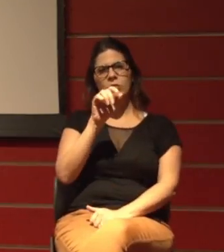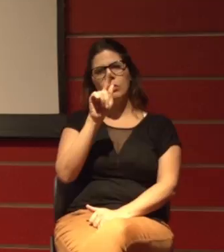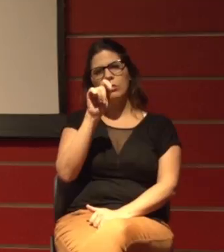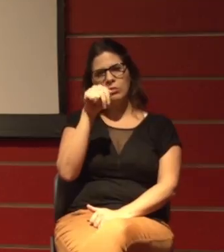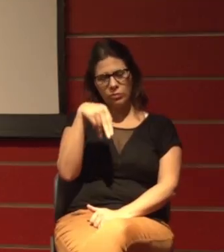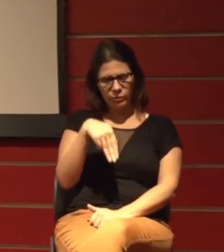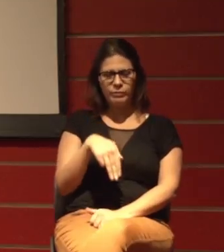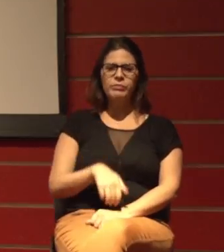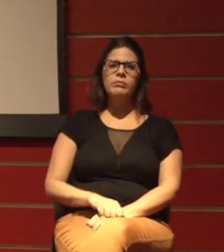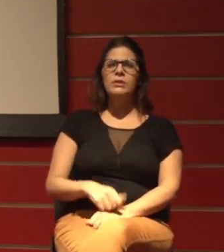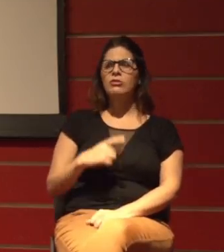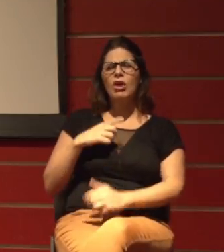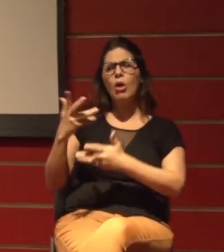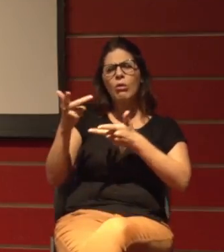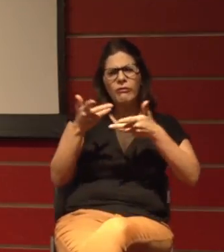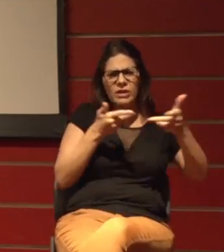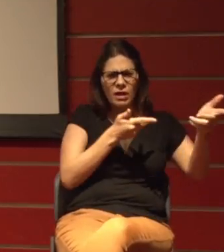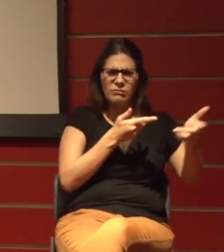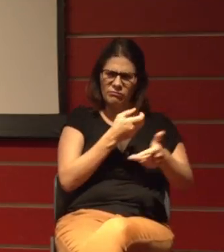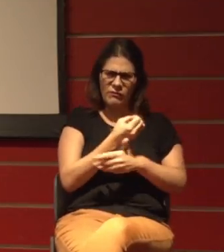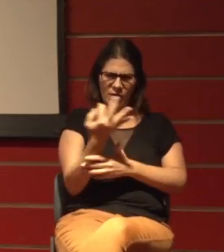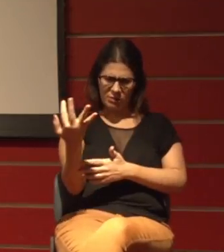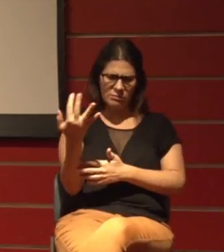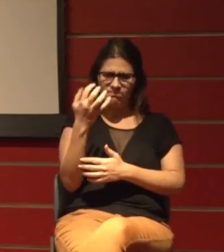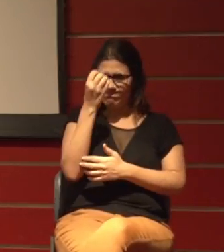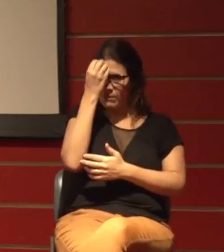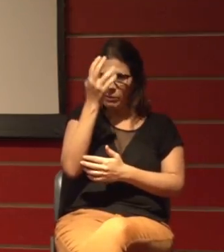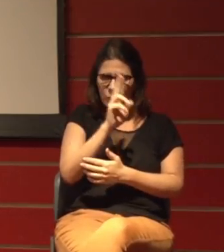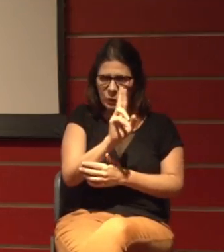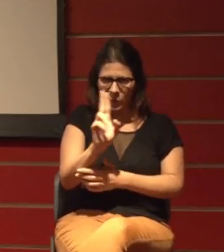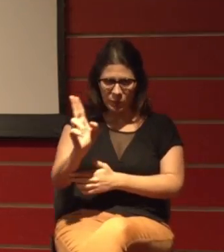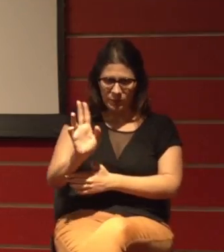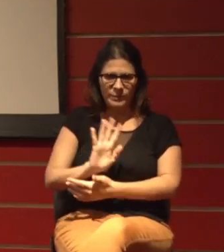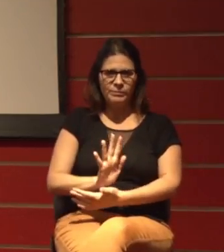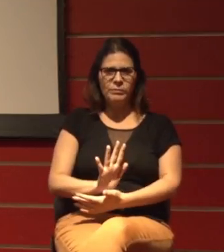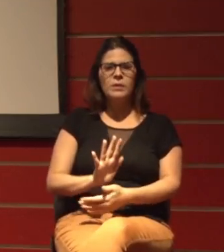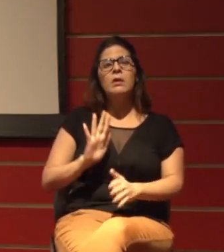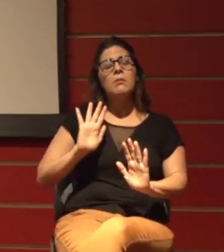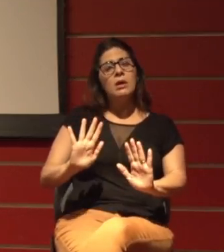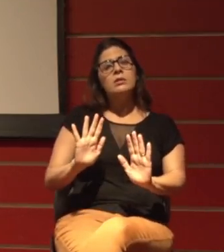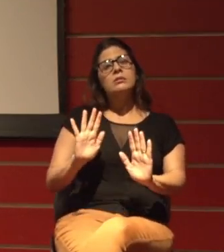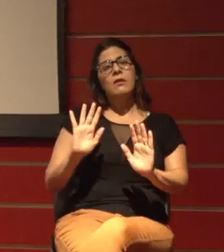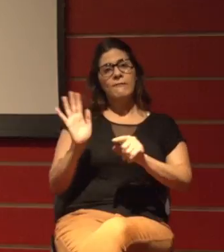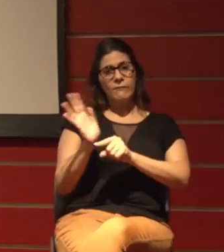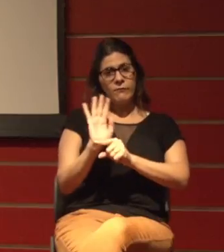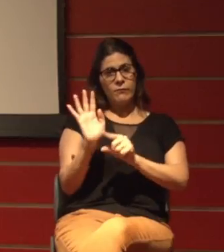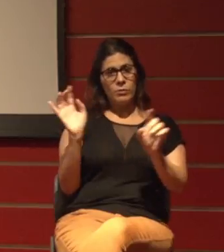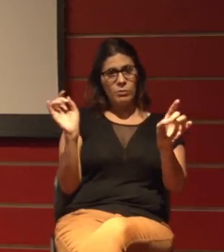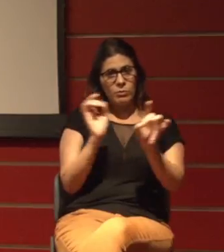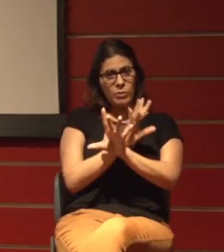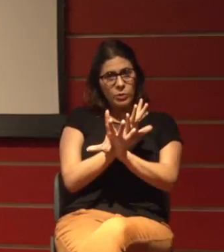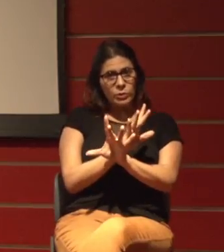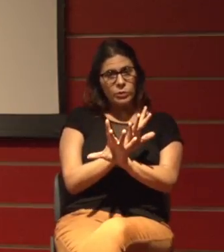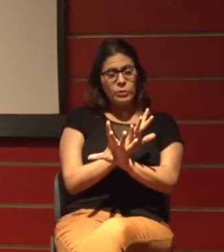me desculpa eu não não lembro Ah E aí quando acabou o filme